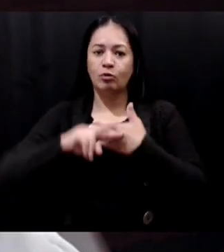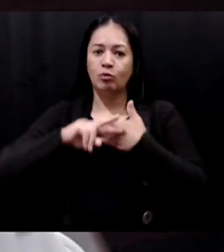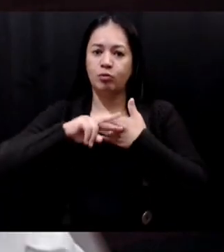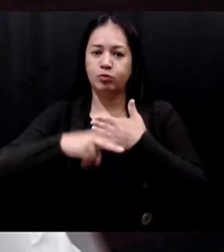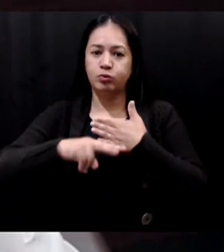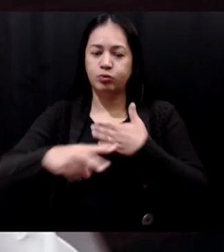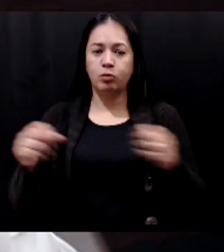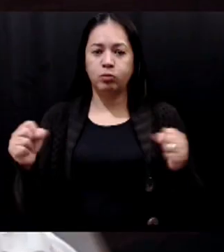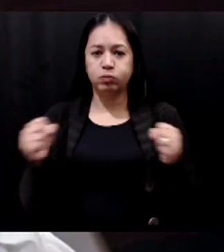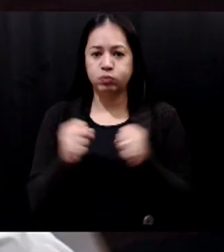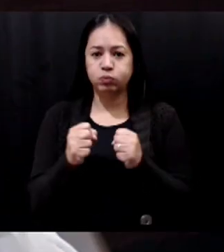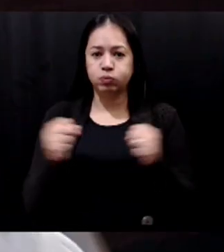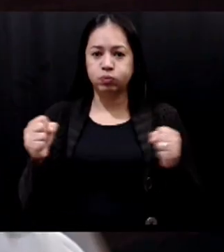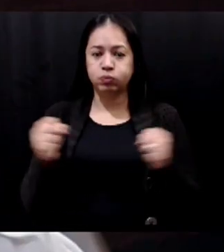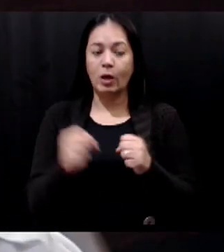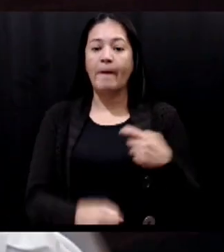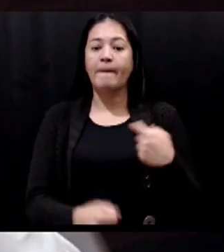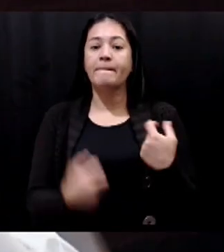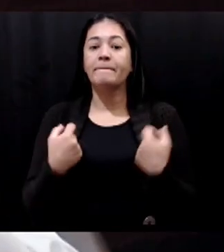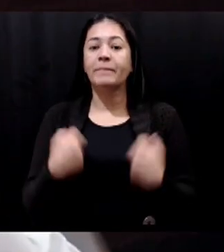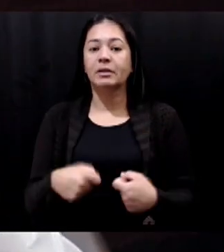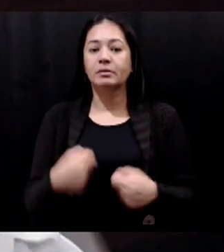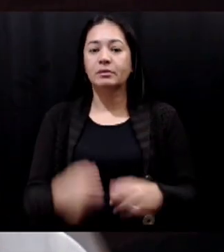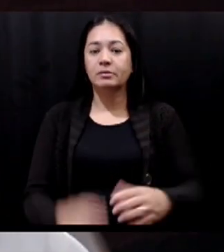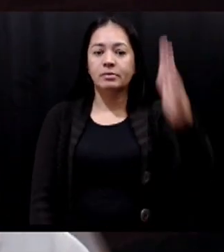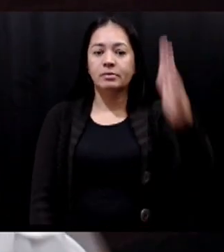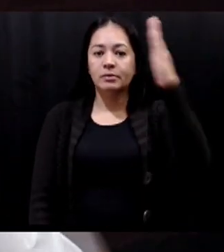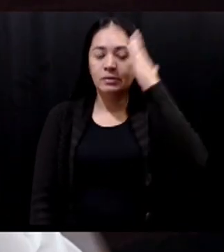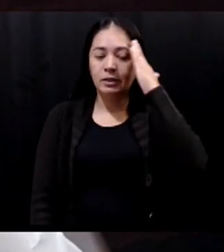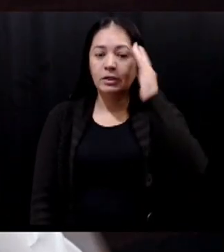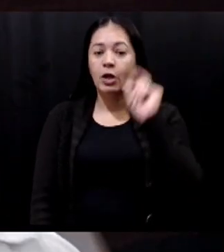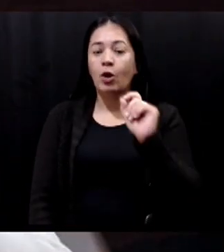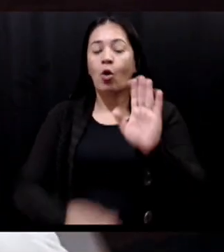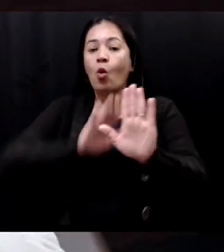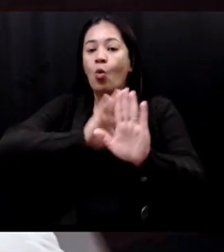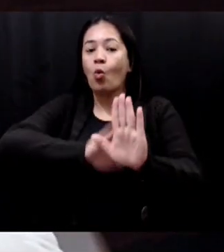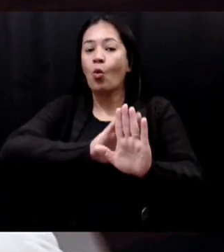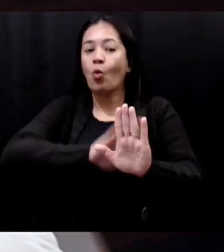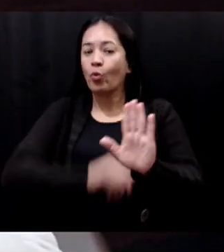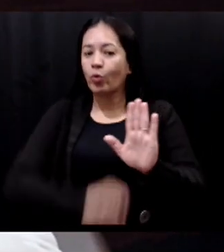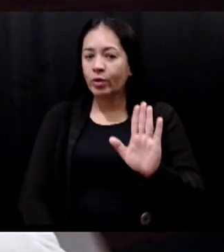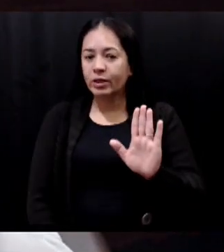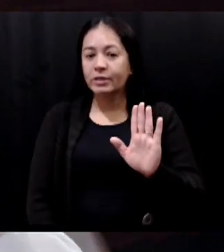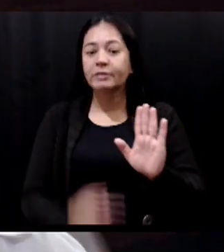precisa entender o que está por trás desse desejo